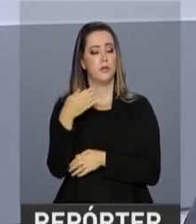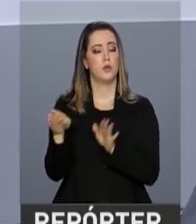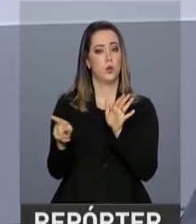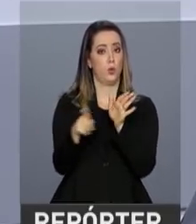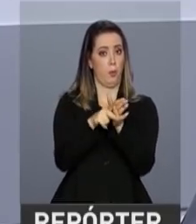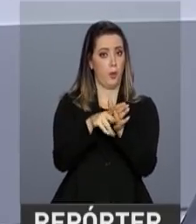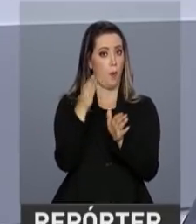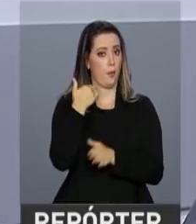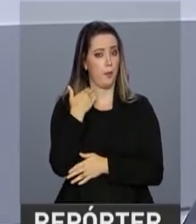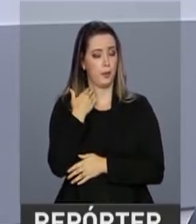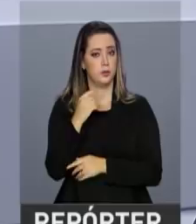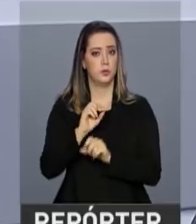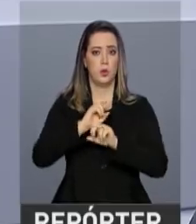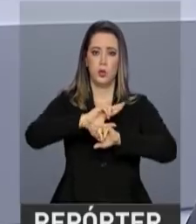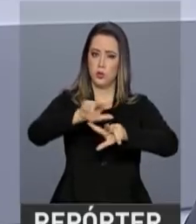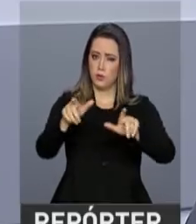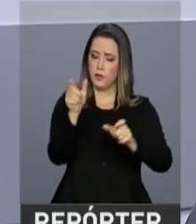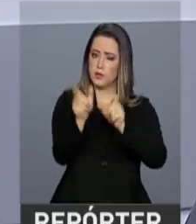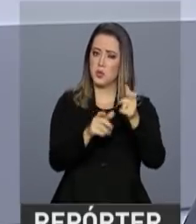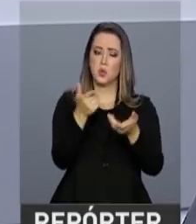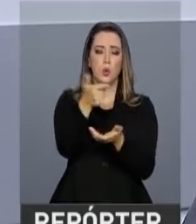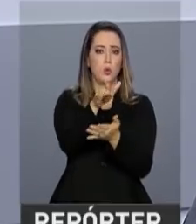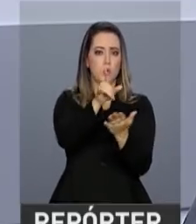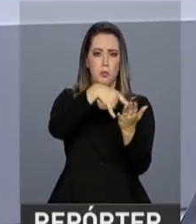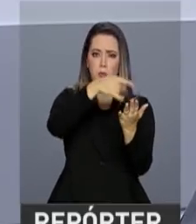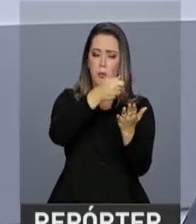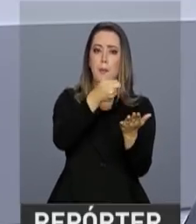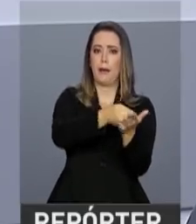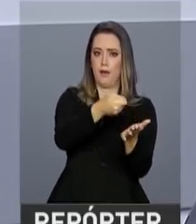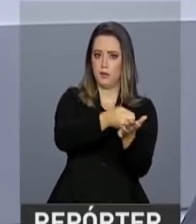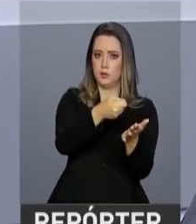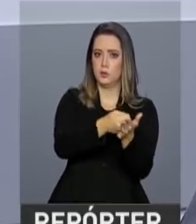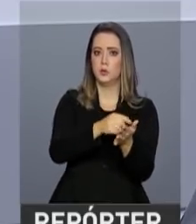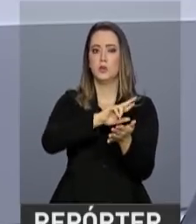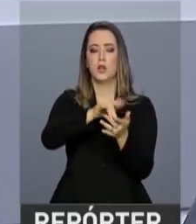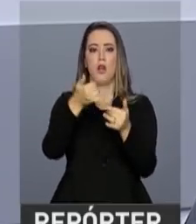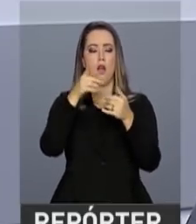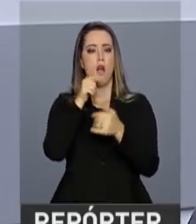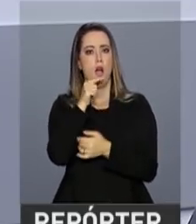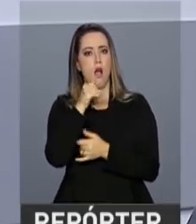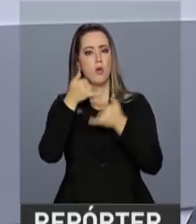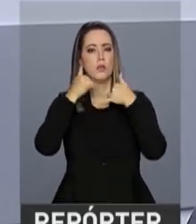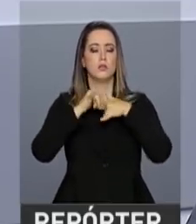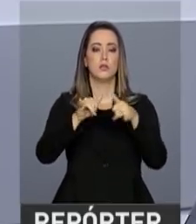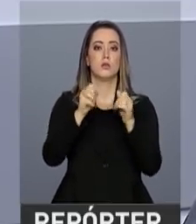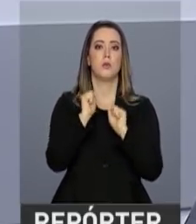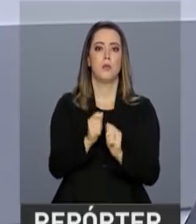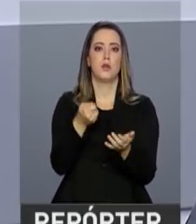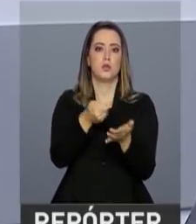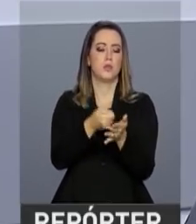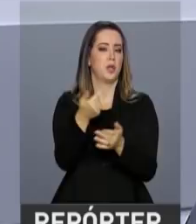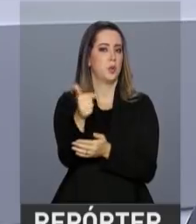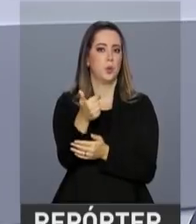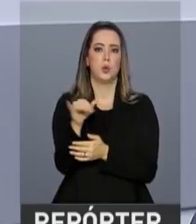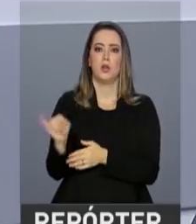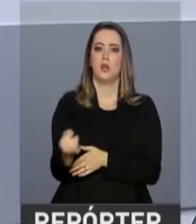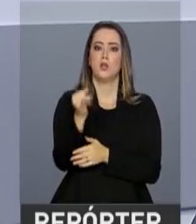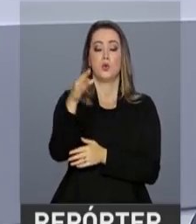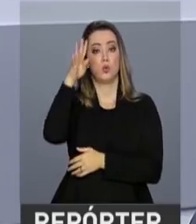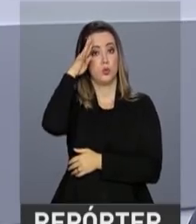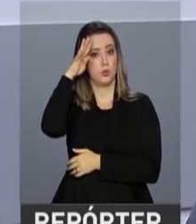banco contas de consumo como água energia telefone e carnês poderão ser pagos sem acréscimo na